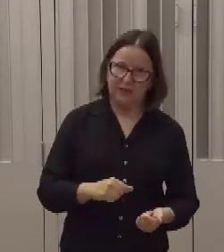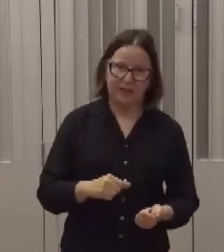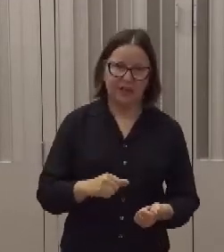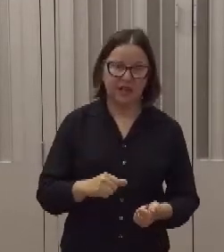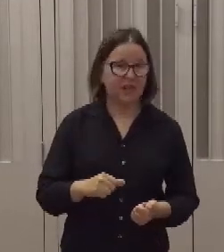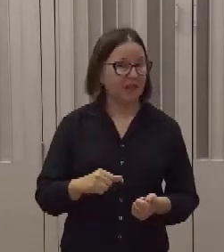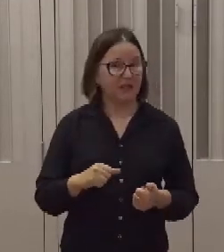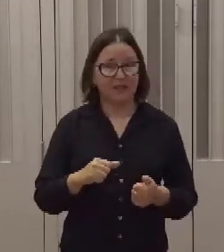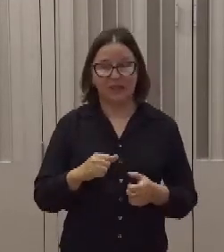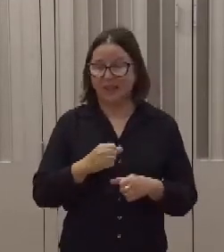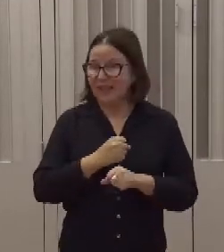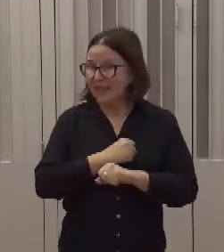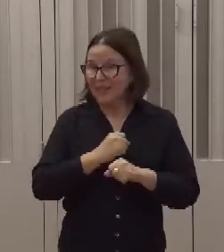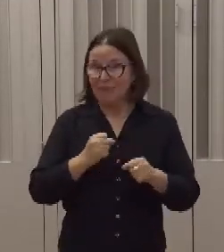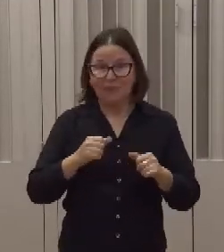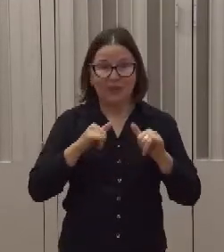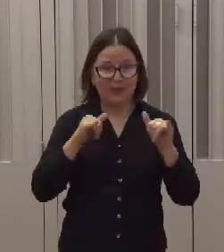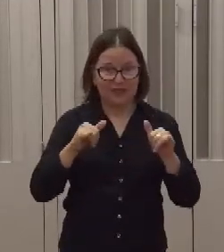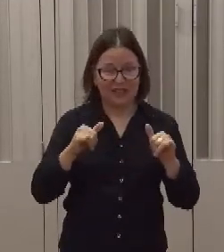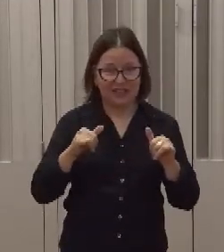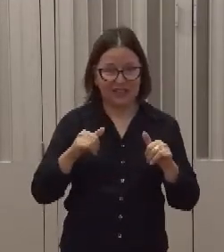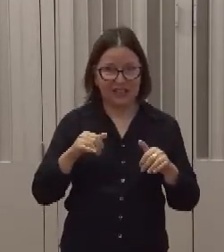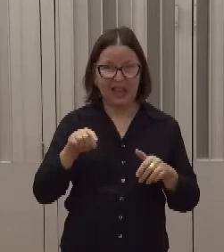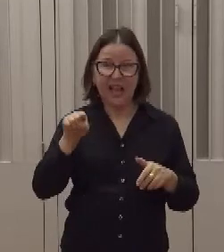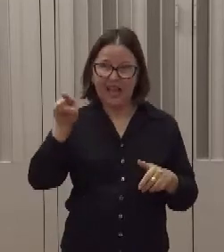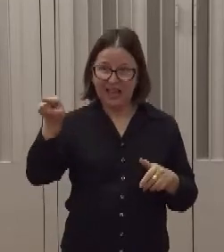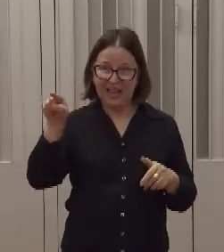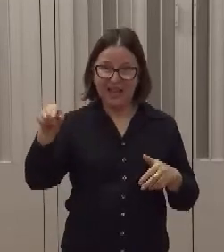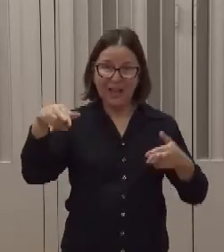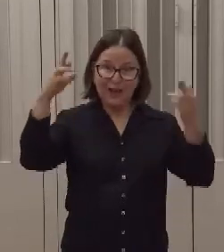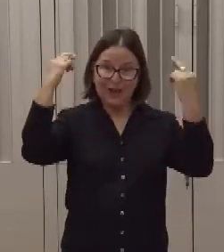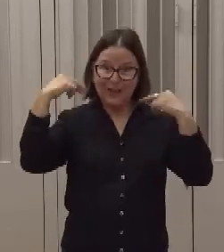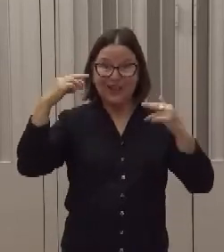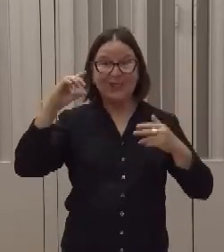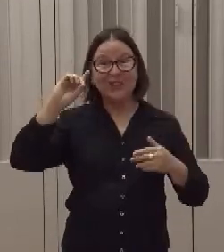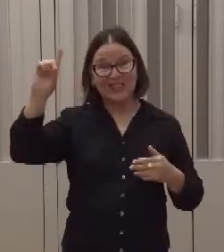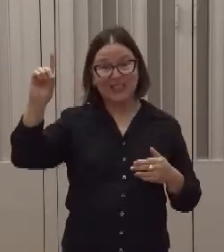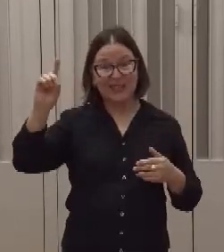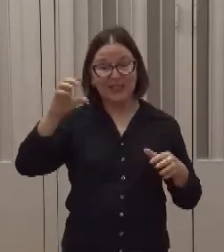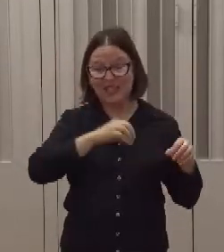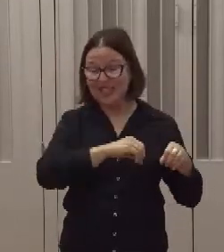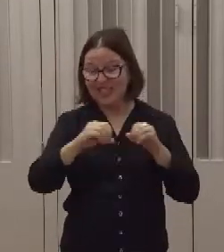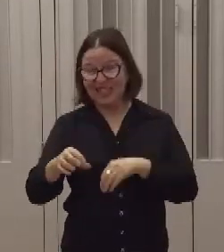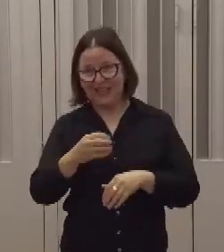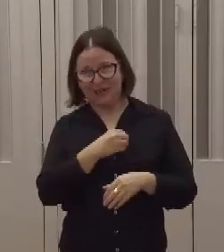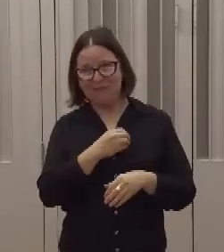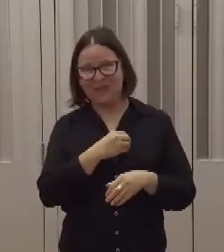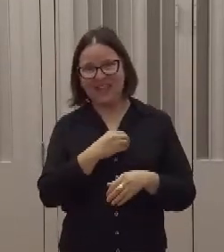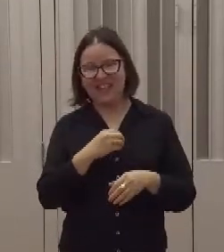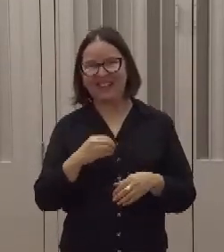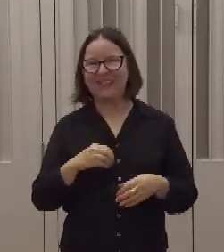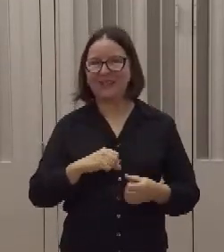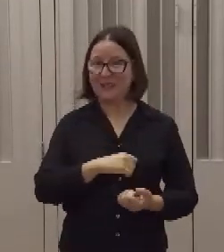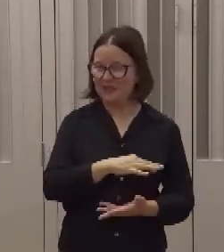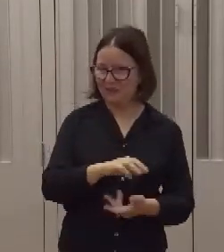mundo. João 1,29. O Cordeiro precisava ser perfeito, como Deus é perfeito.